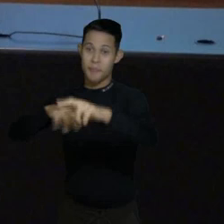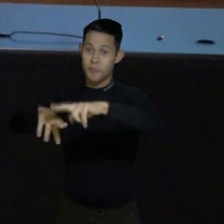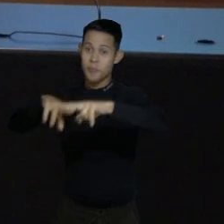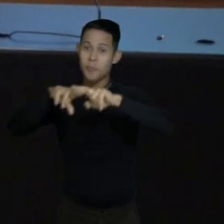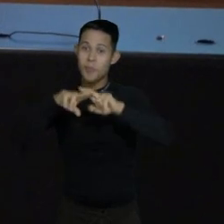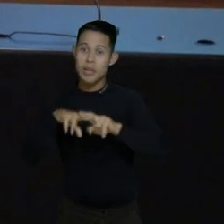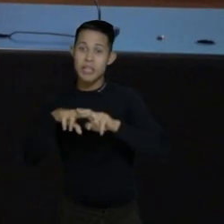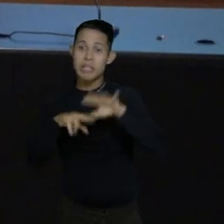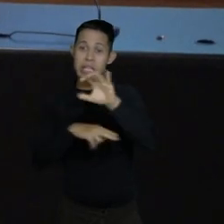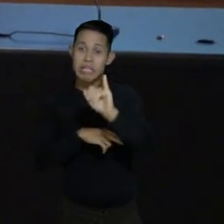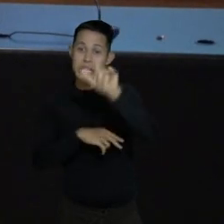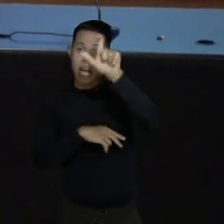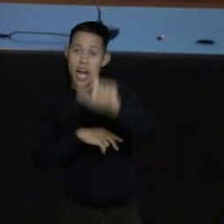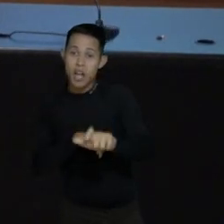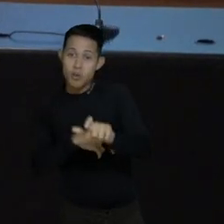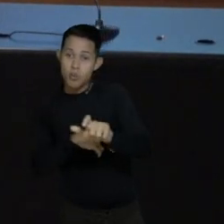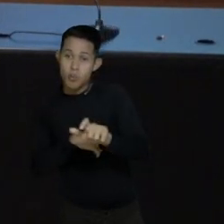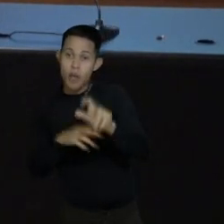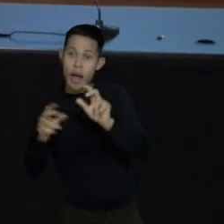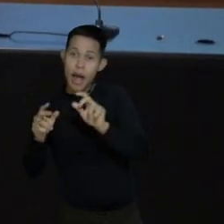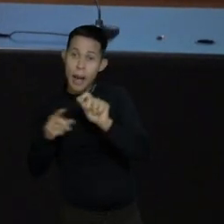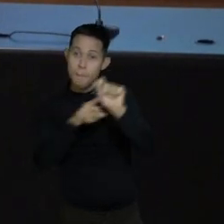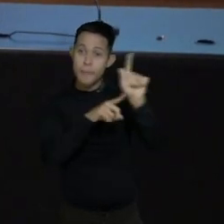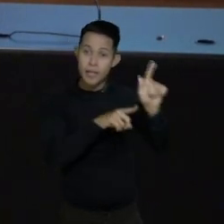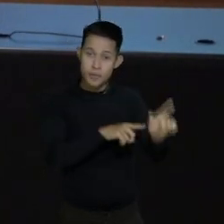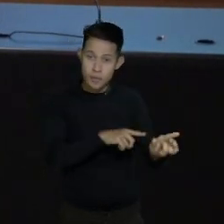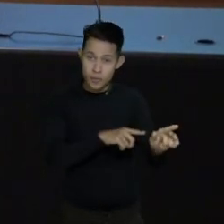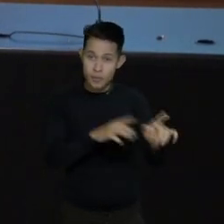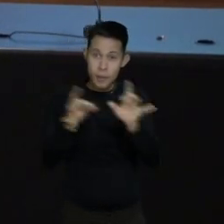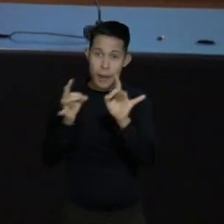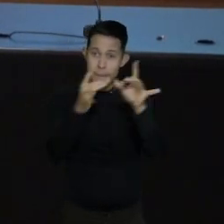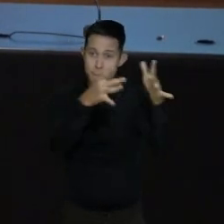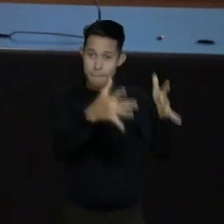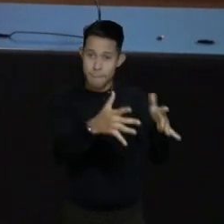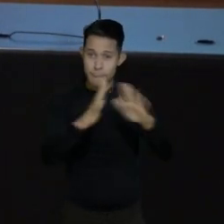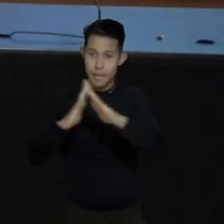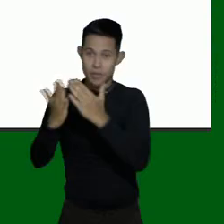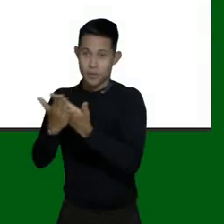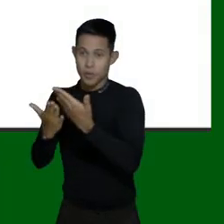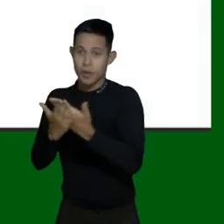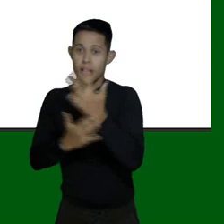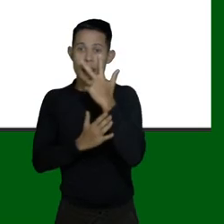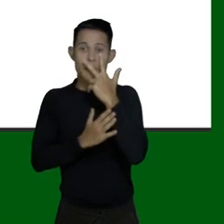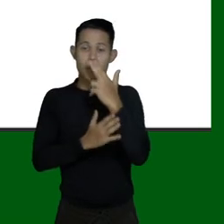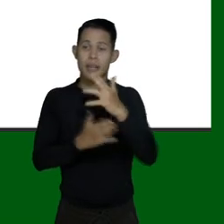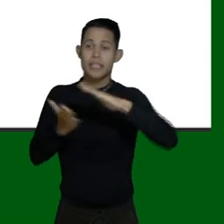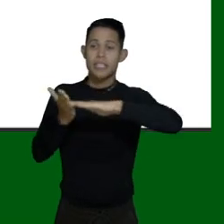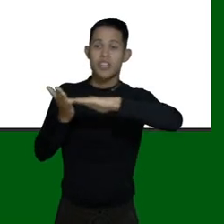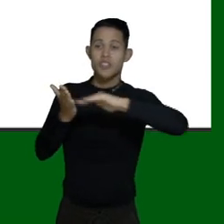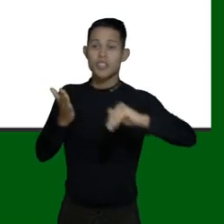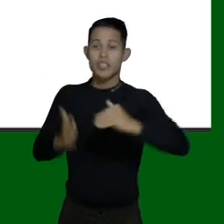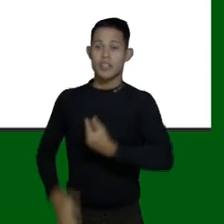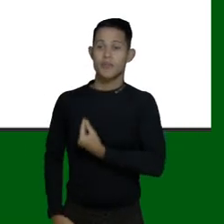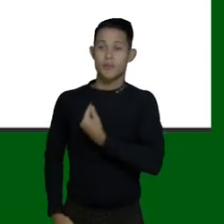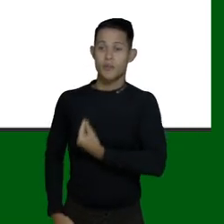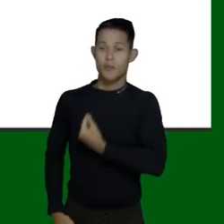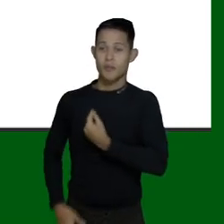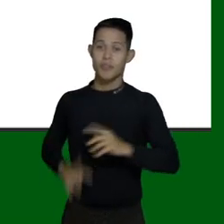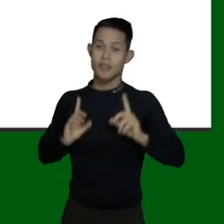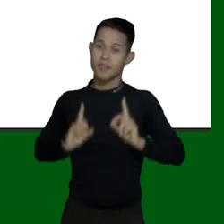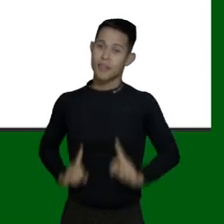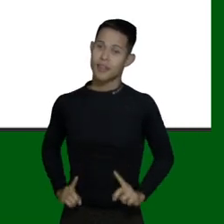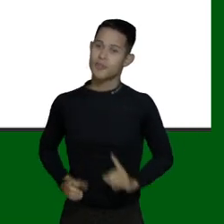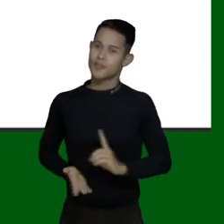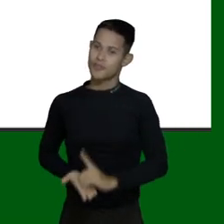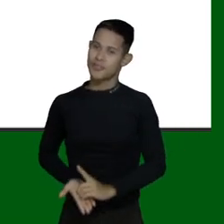digna né por isso eu tenho que me sentir pertencente Se Eu Não Pertenço à aquele lugar eu quero ir embora